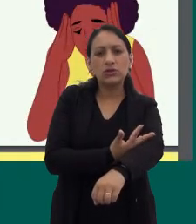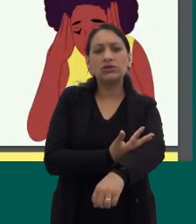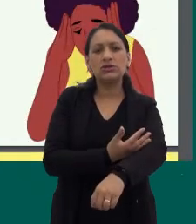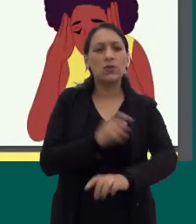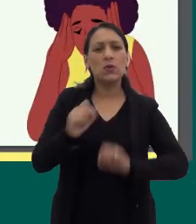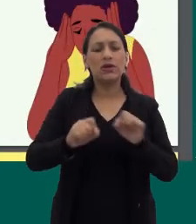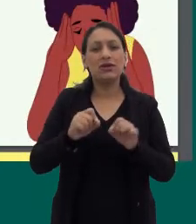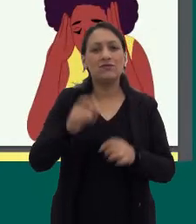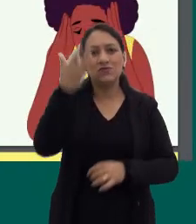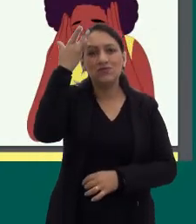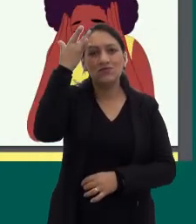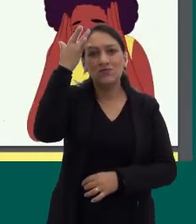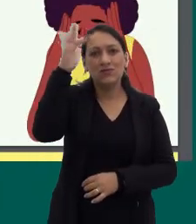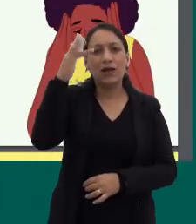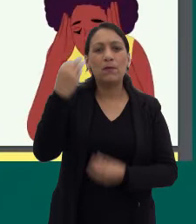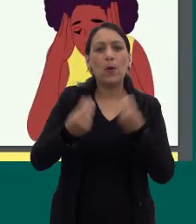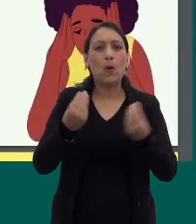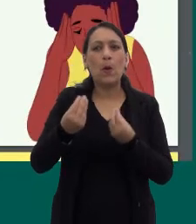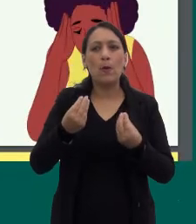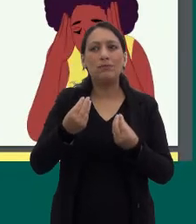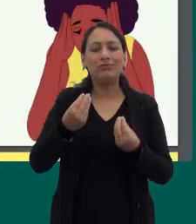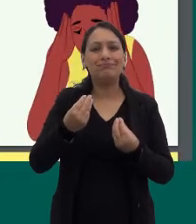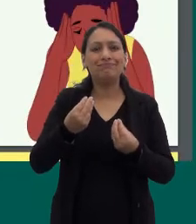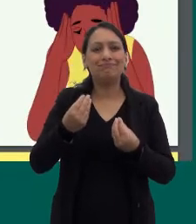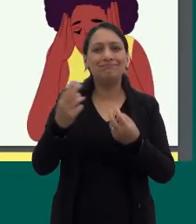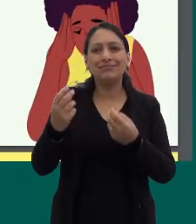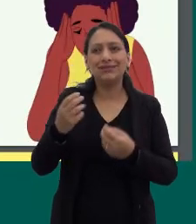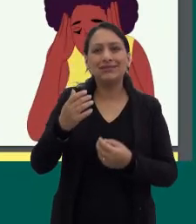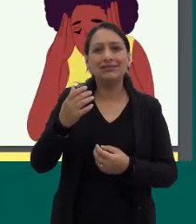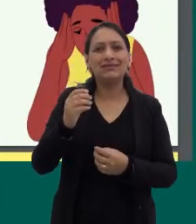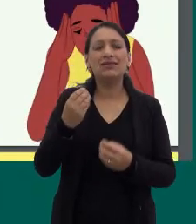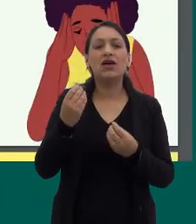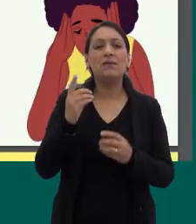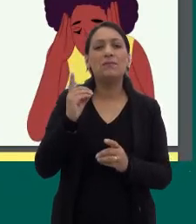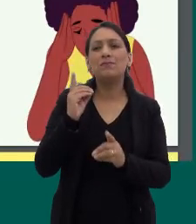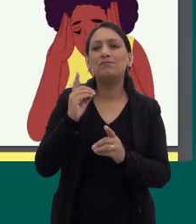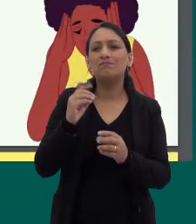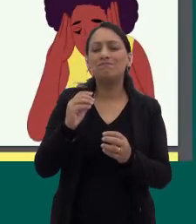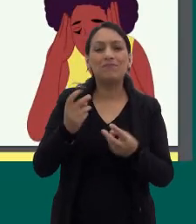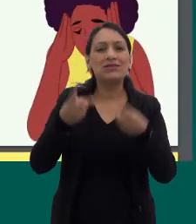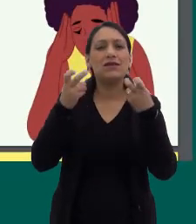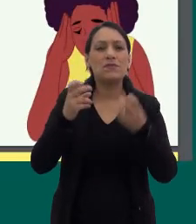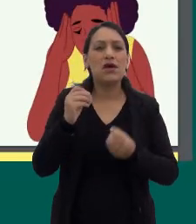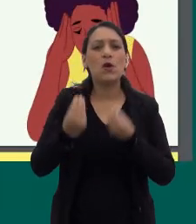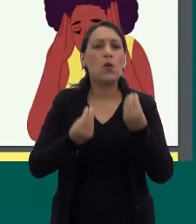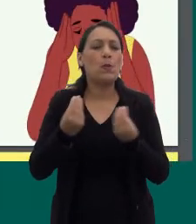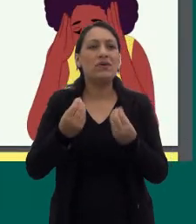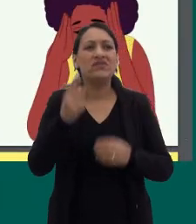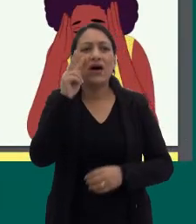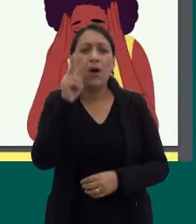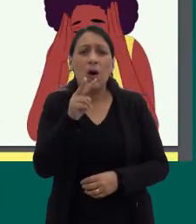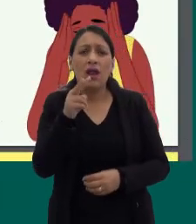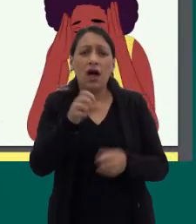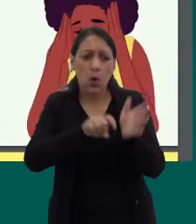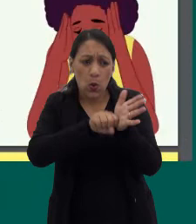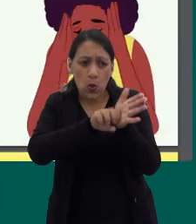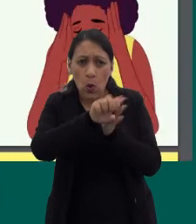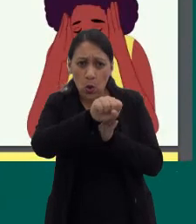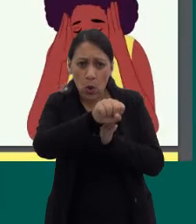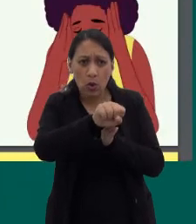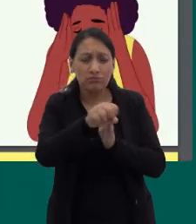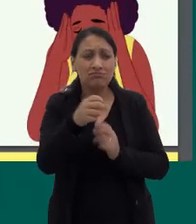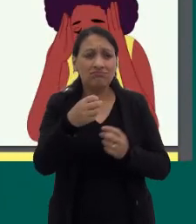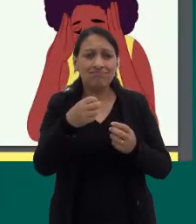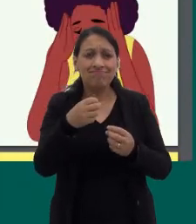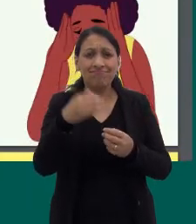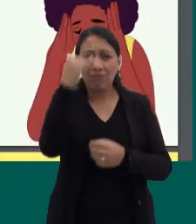Maria falou, baseado só no Google, né? Porque a gente vai olhar no Google, a gente vai olhar os sentimentos, a gente tem tudo um pouco